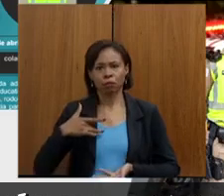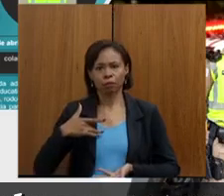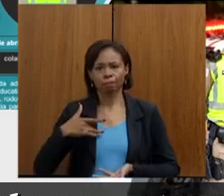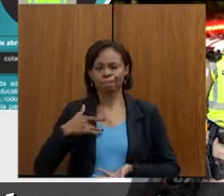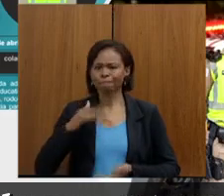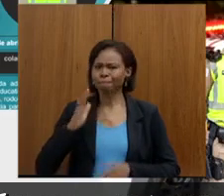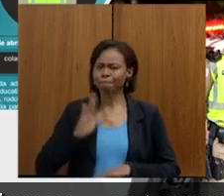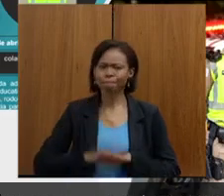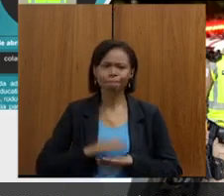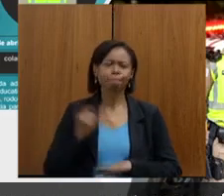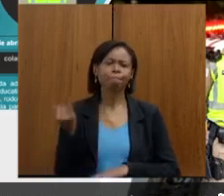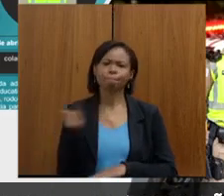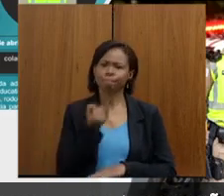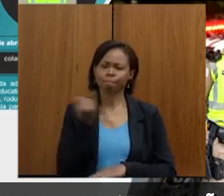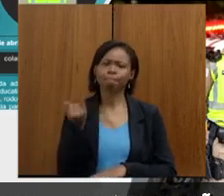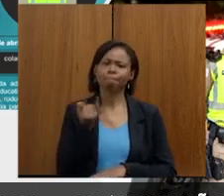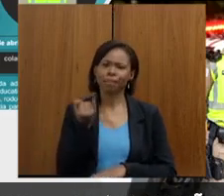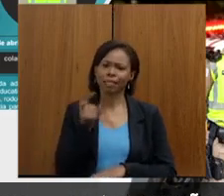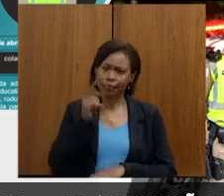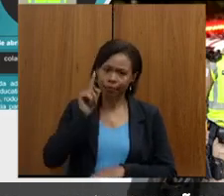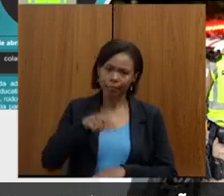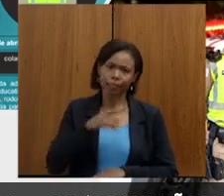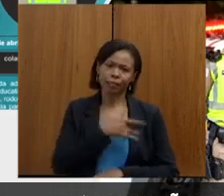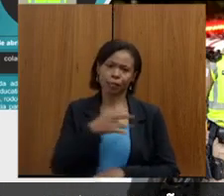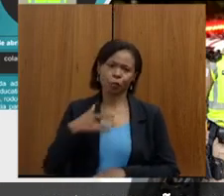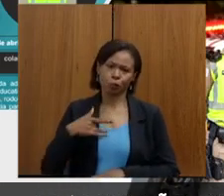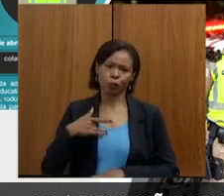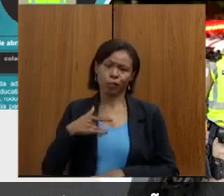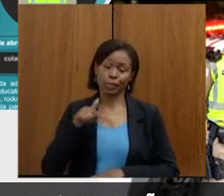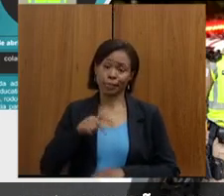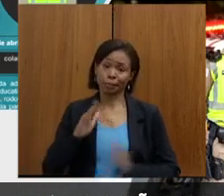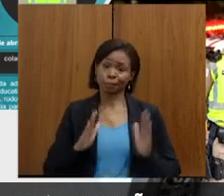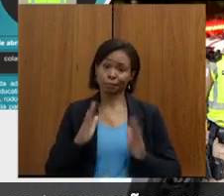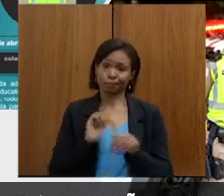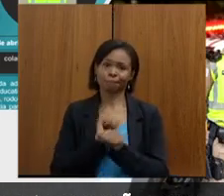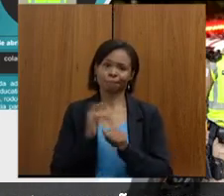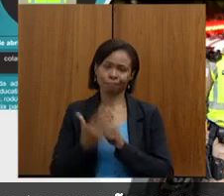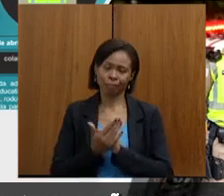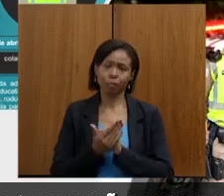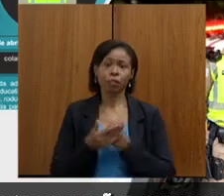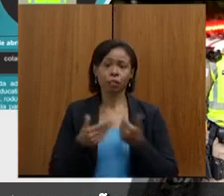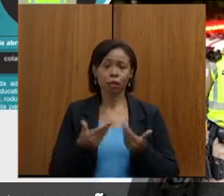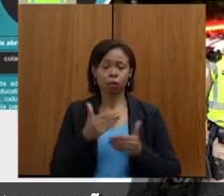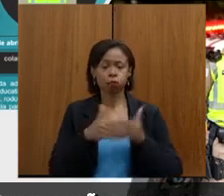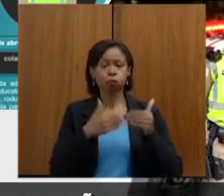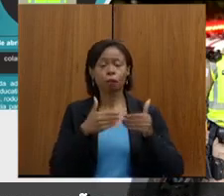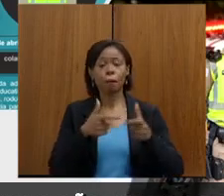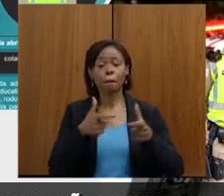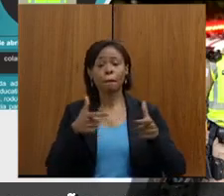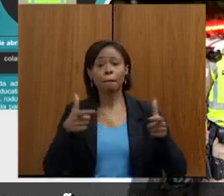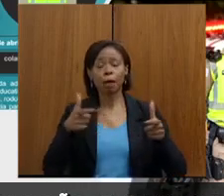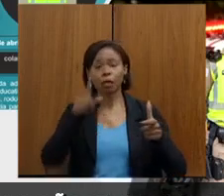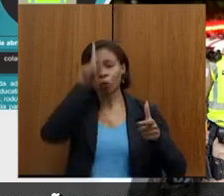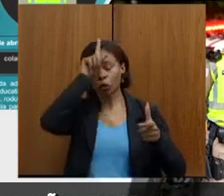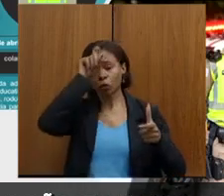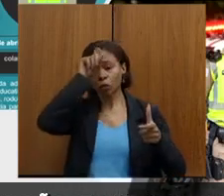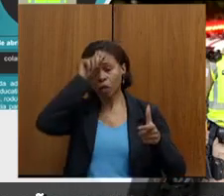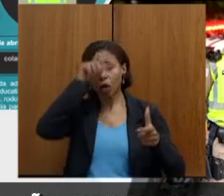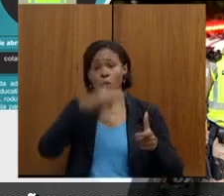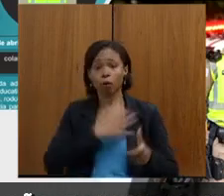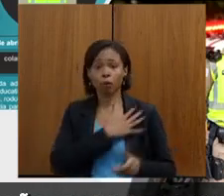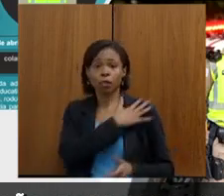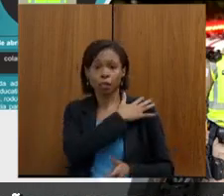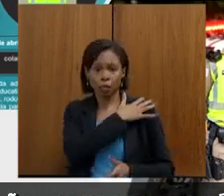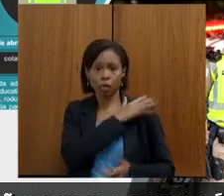mais importante nesse período de pandemia do que a saúde então foi ações como a ampliação da capacidade do hospital militar em núcleo de assistência